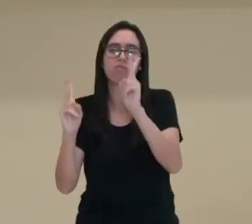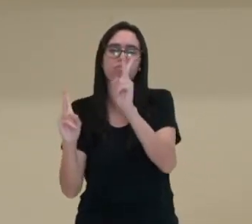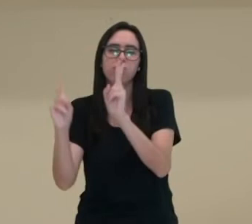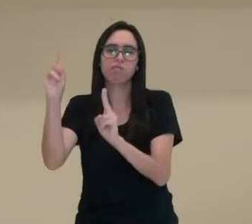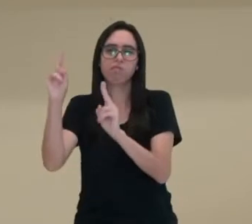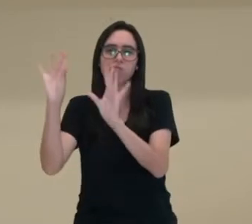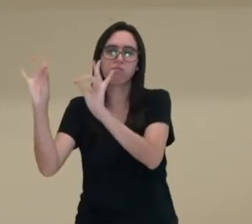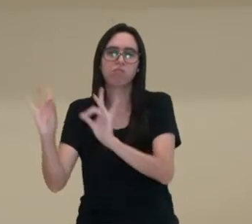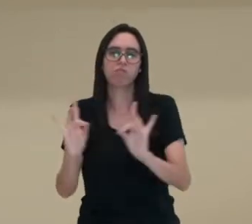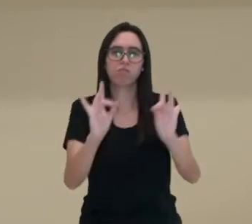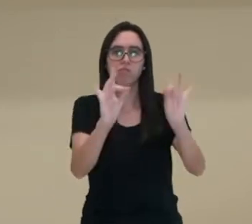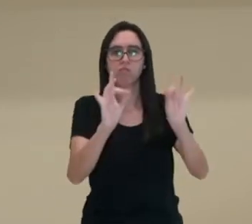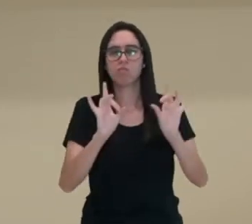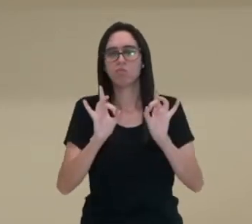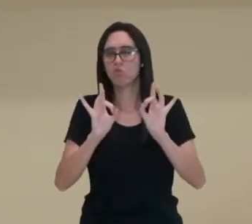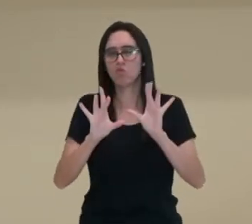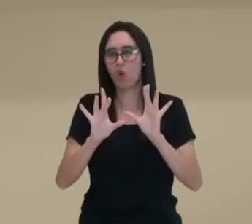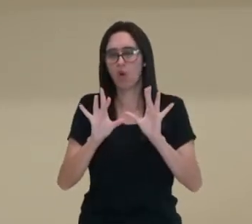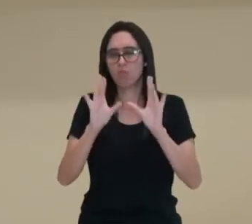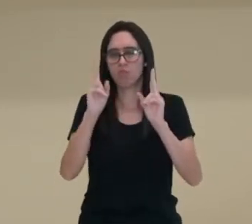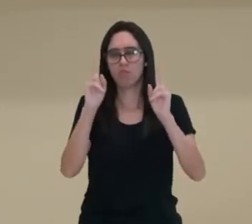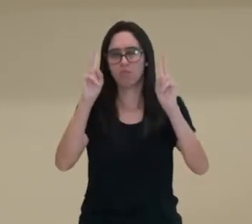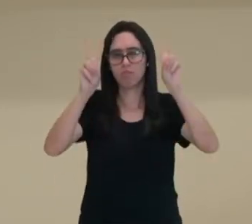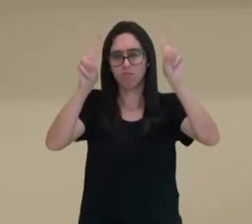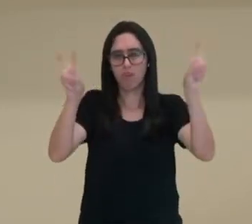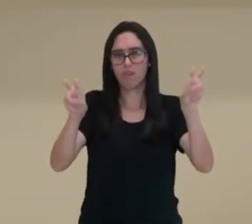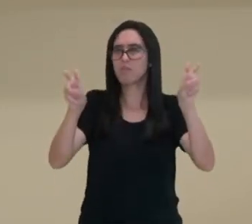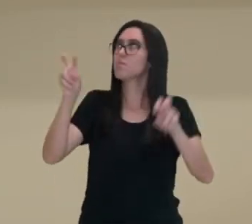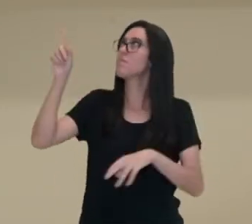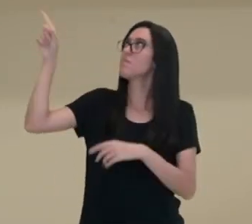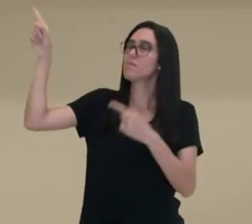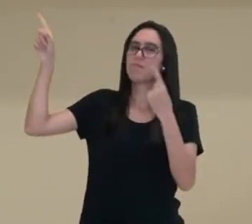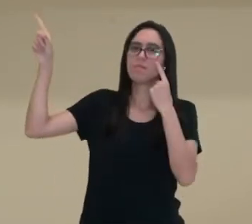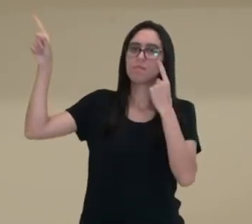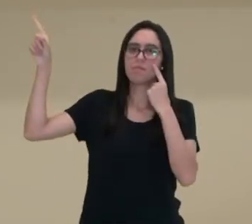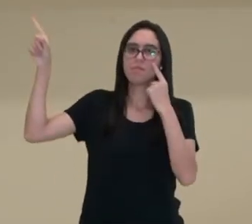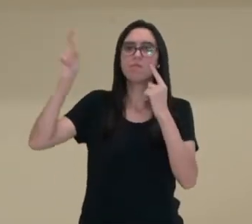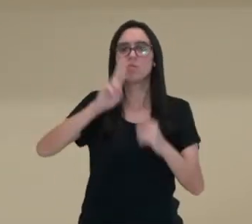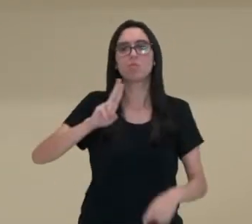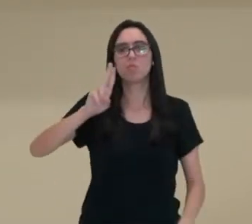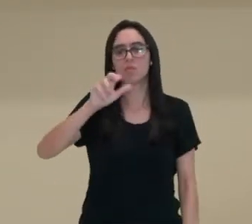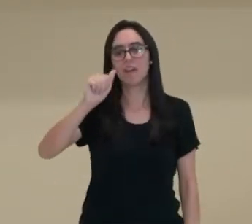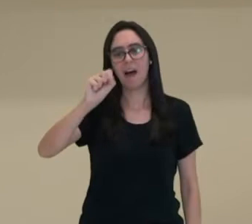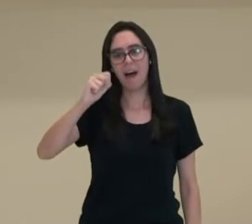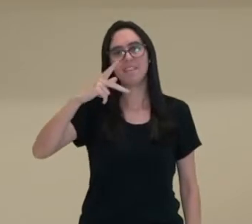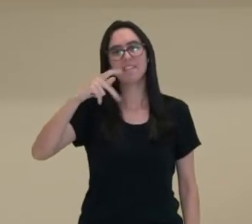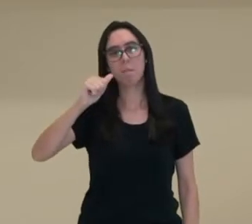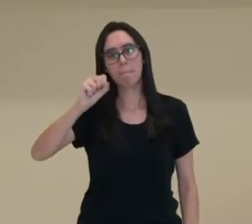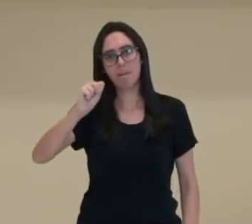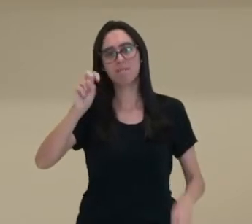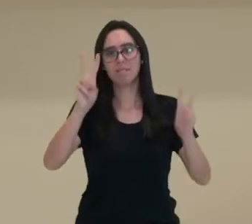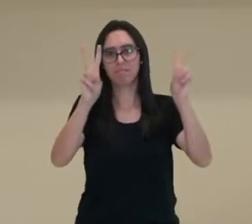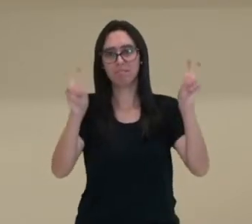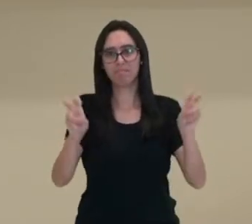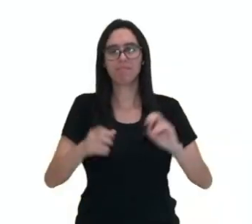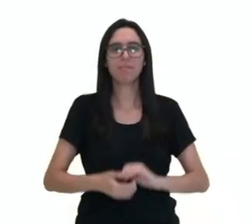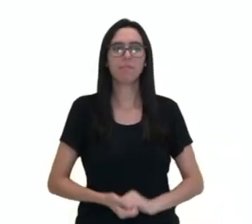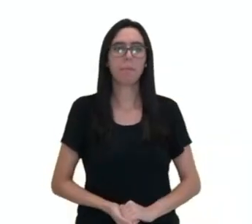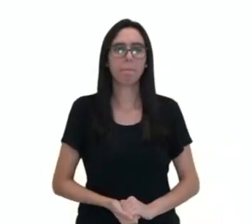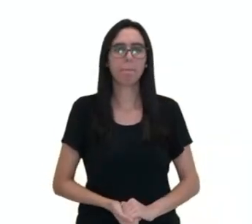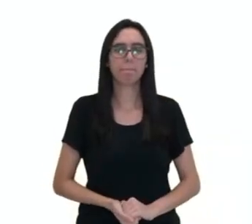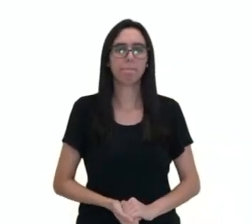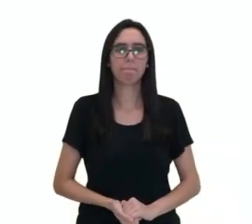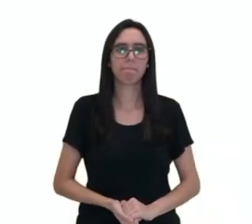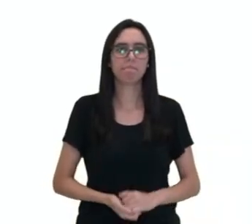uma frase que foi extraída do conto, portanto, as aspas devem ser utilizadas aí como pontuação adequada. E aqui a